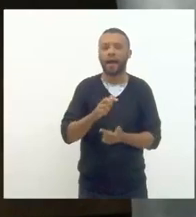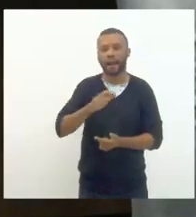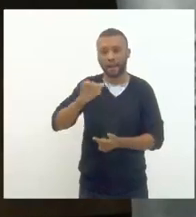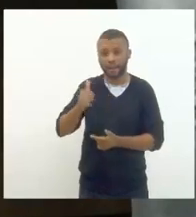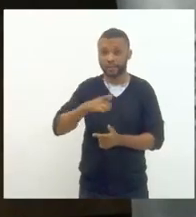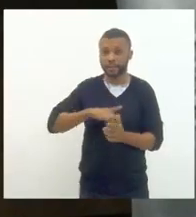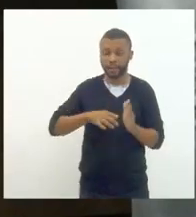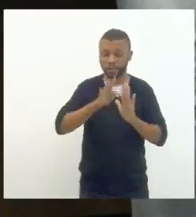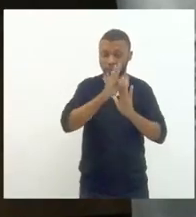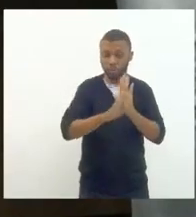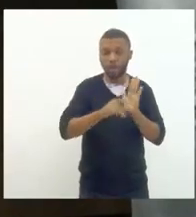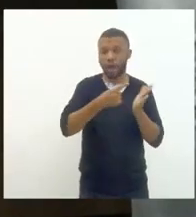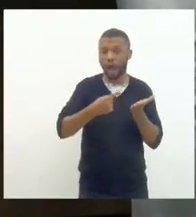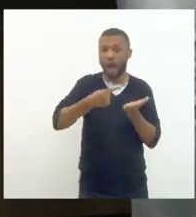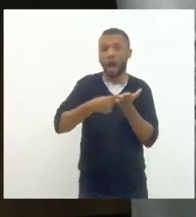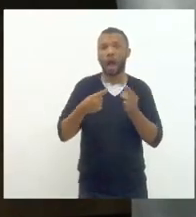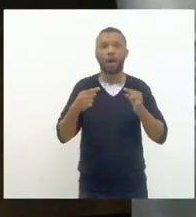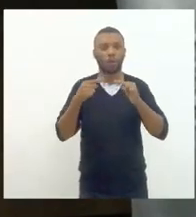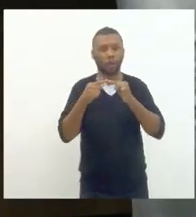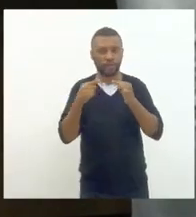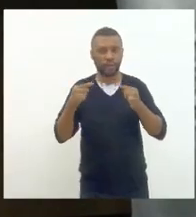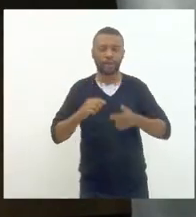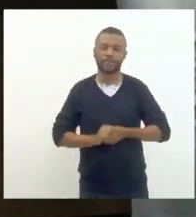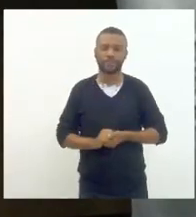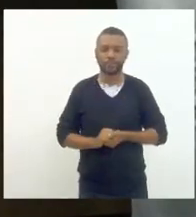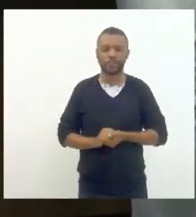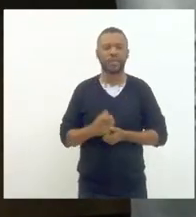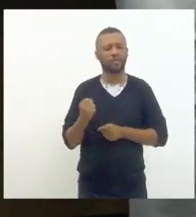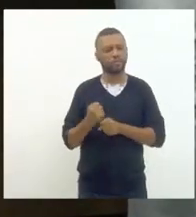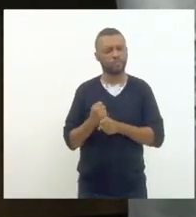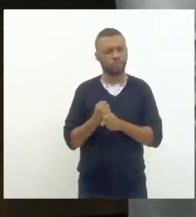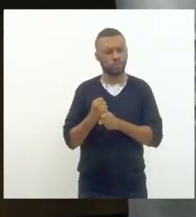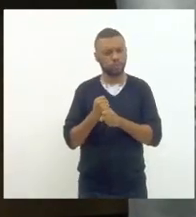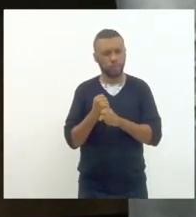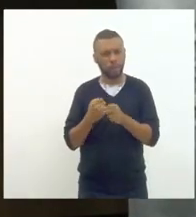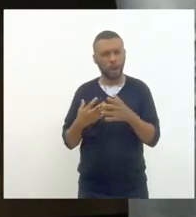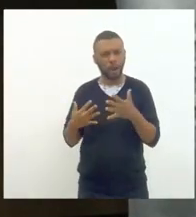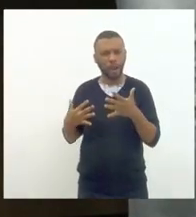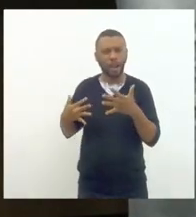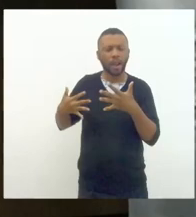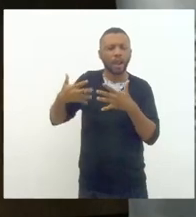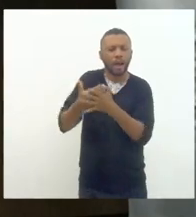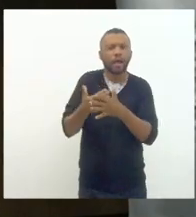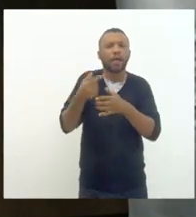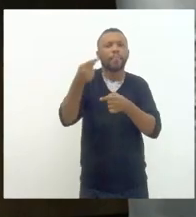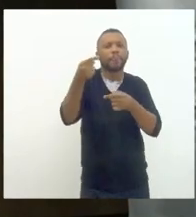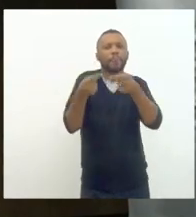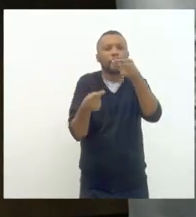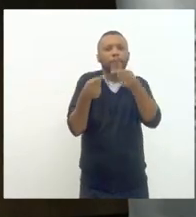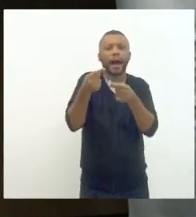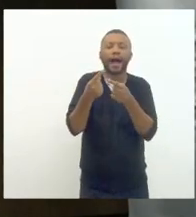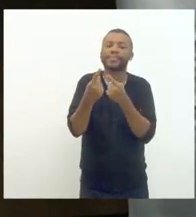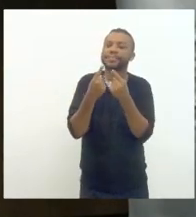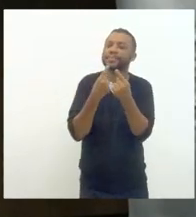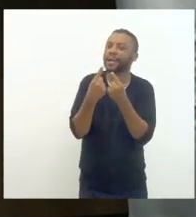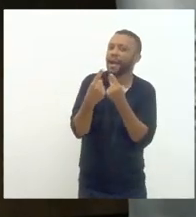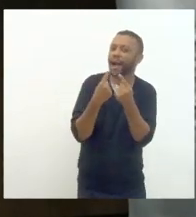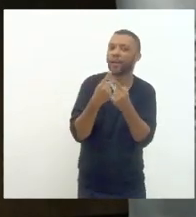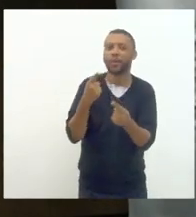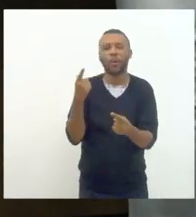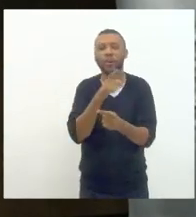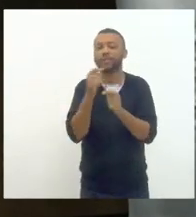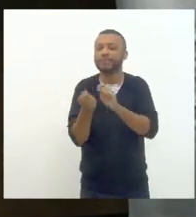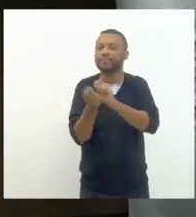esse texto. A gente, depois de muito debate, muito diálogo, conseguimos chegar a um